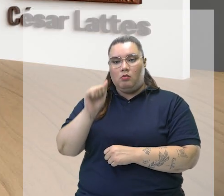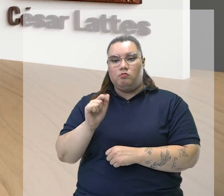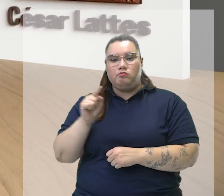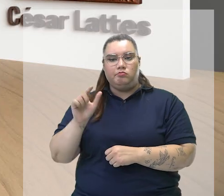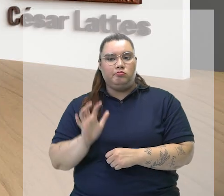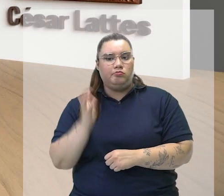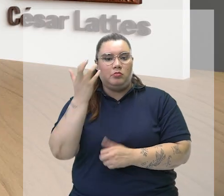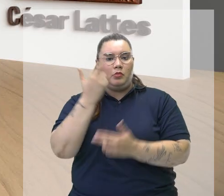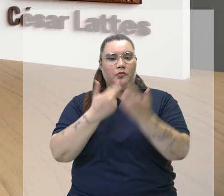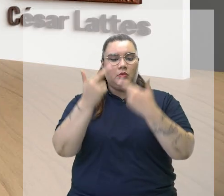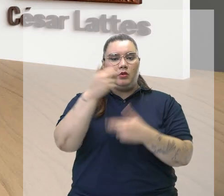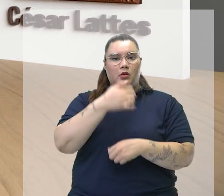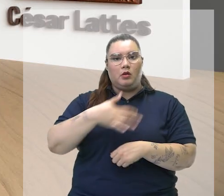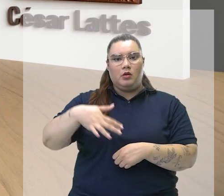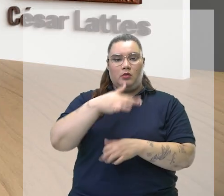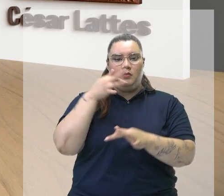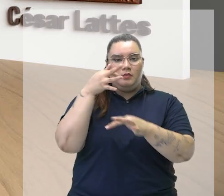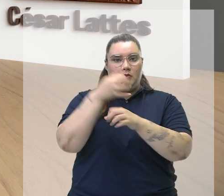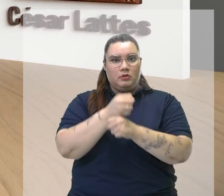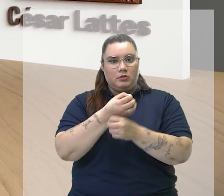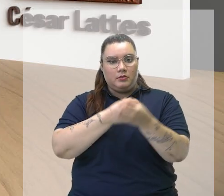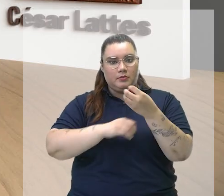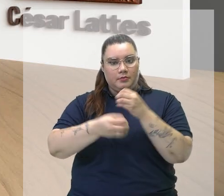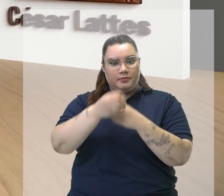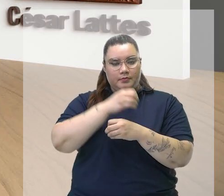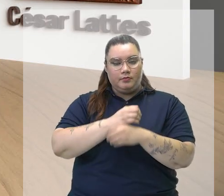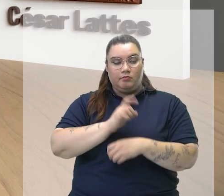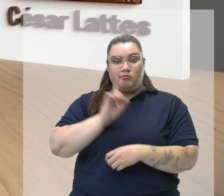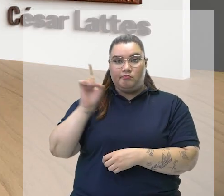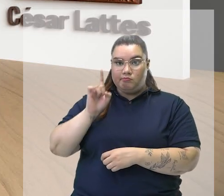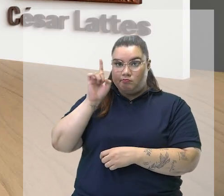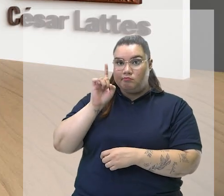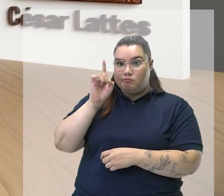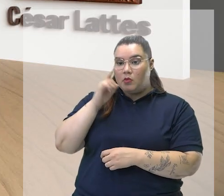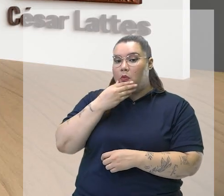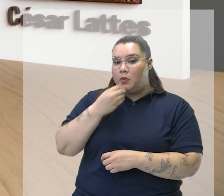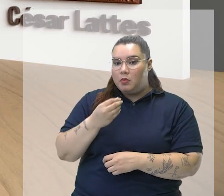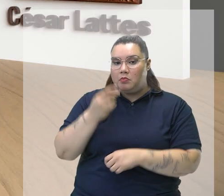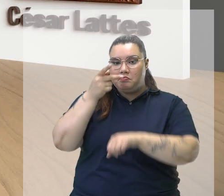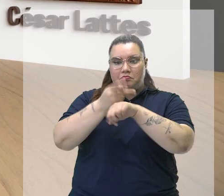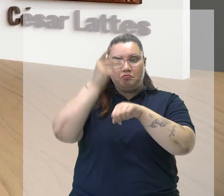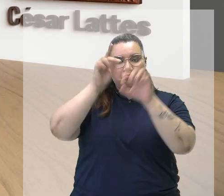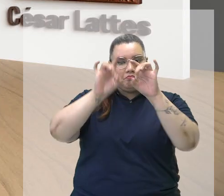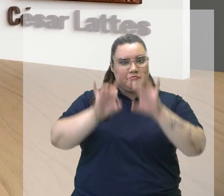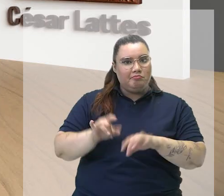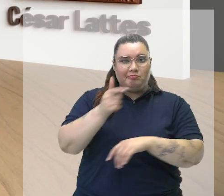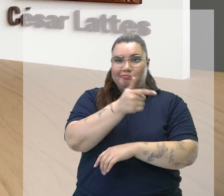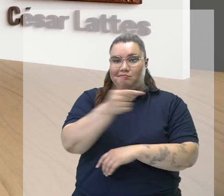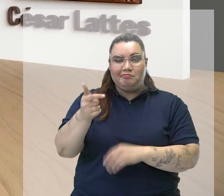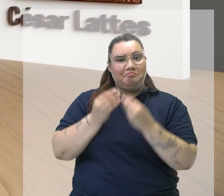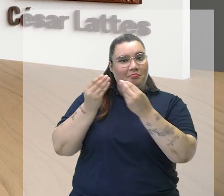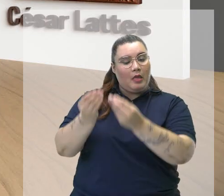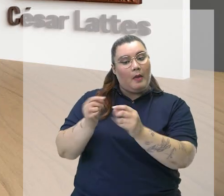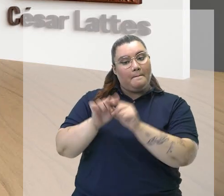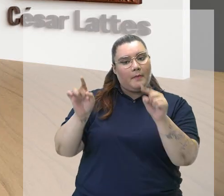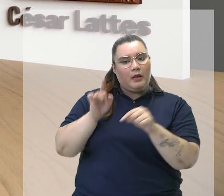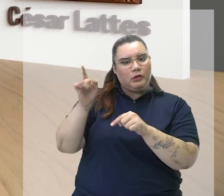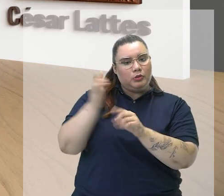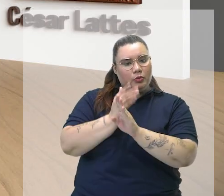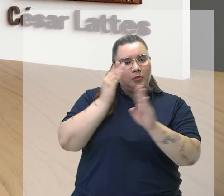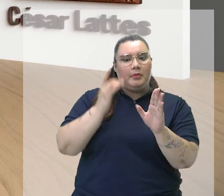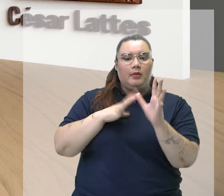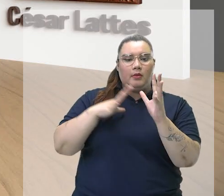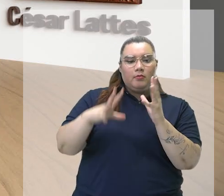inédito que revolucionou a área da física de partículas. Lattice não ganhou o Nobel, mas sua